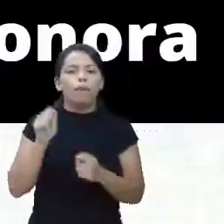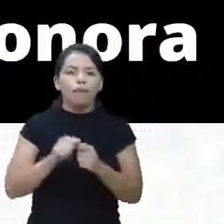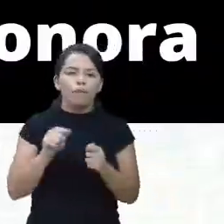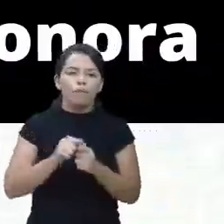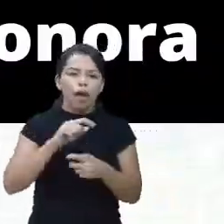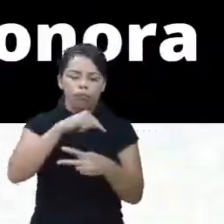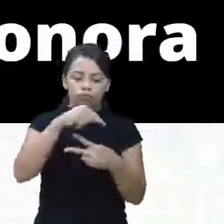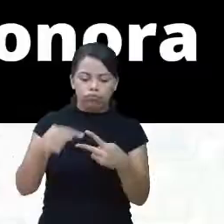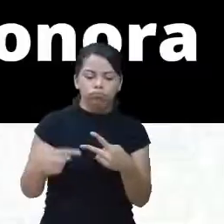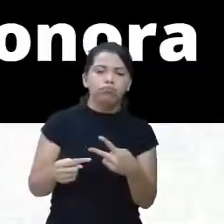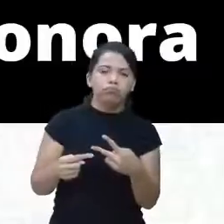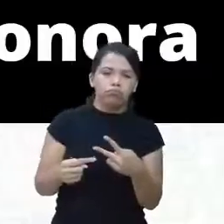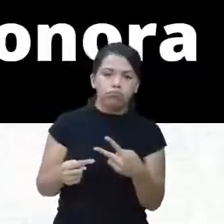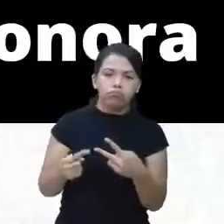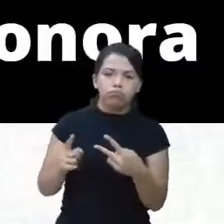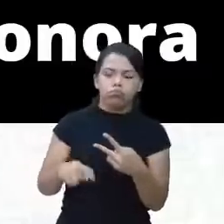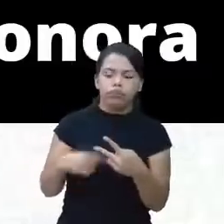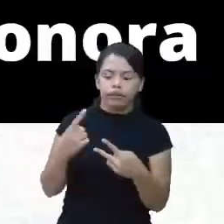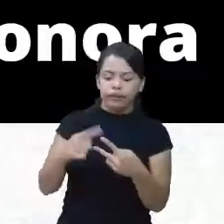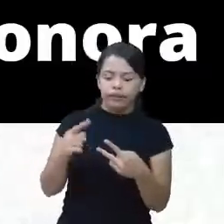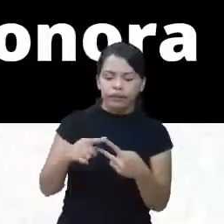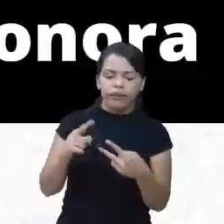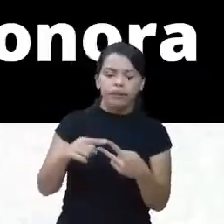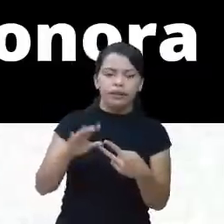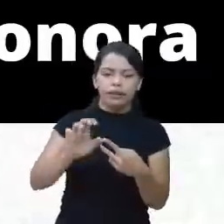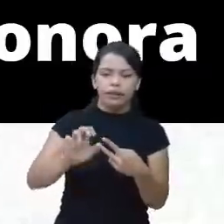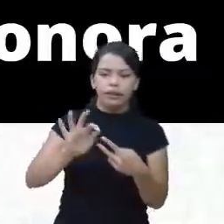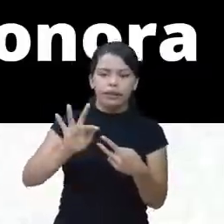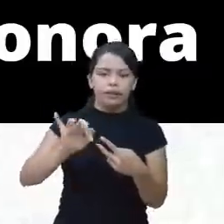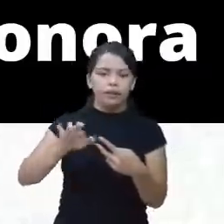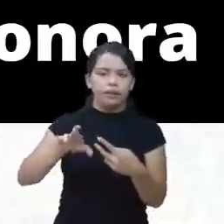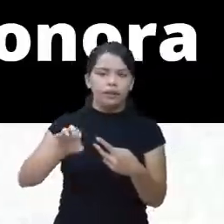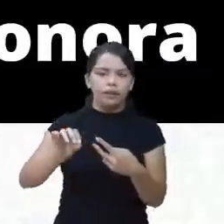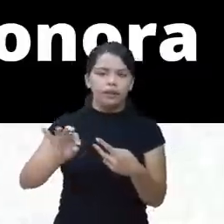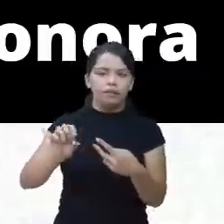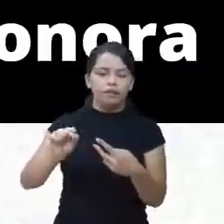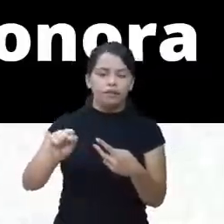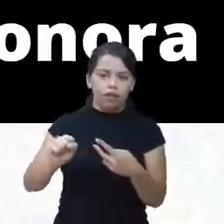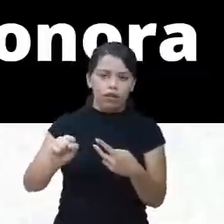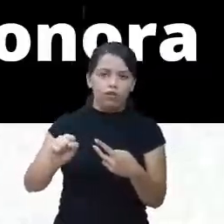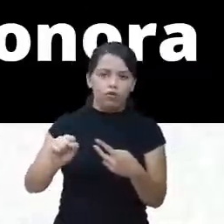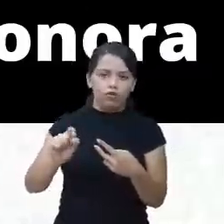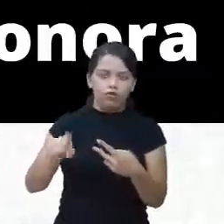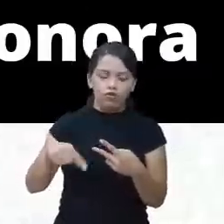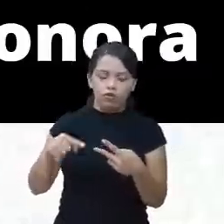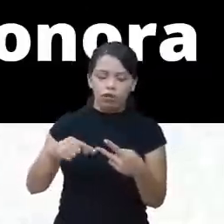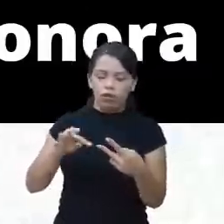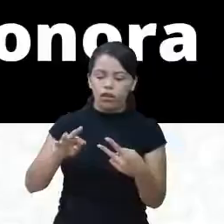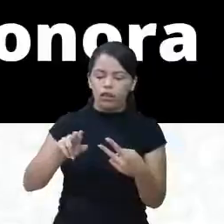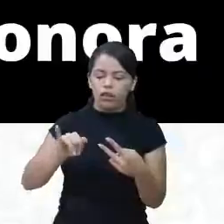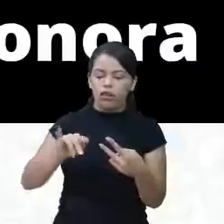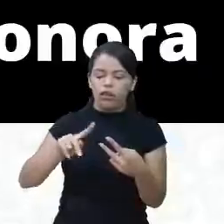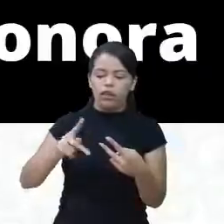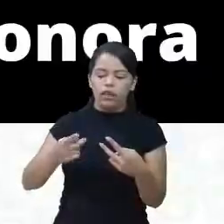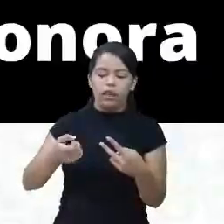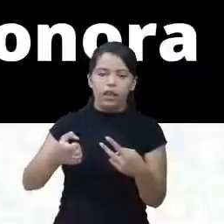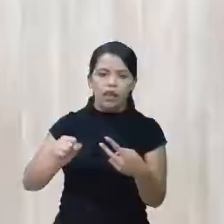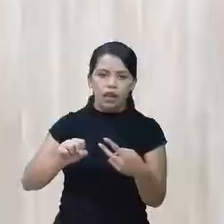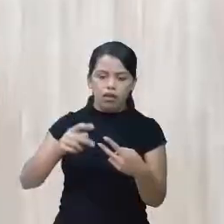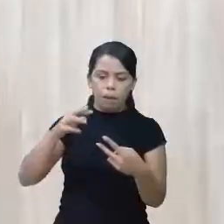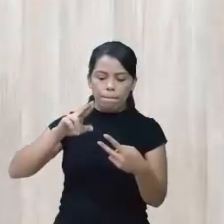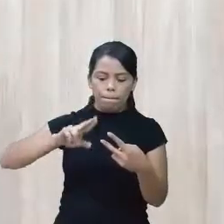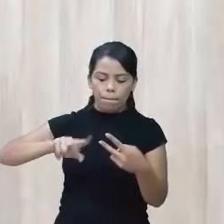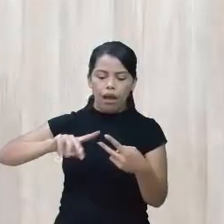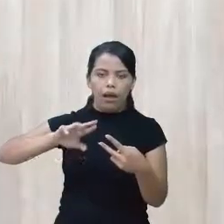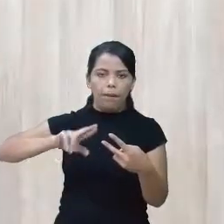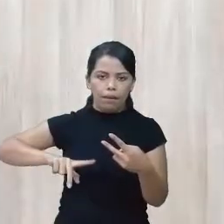duas coisas: efeitos sonoros e trilha sonora. Não é a mesma coisa. Os efeitos sonoros,